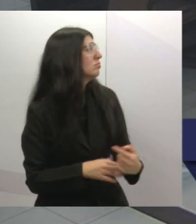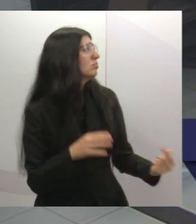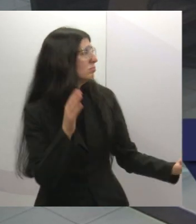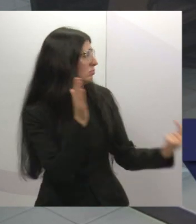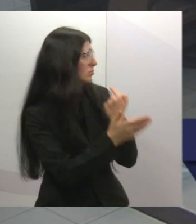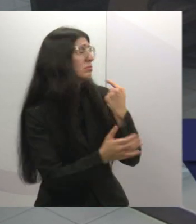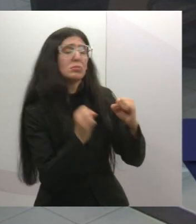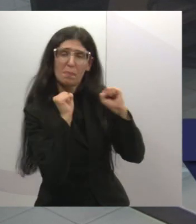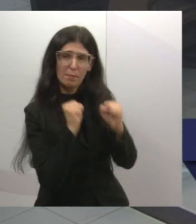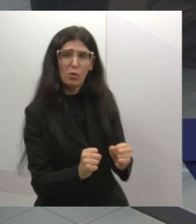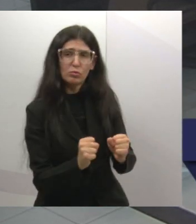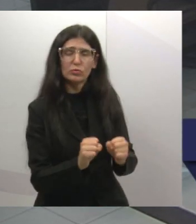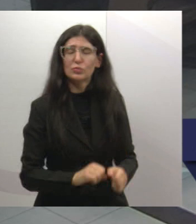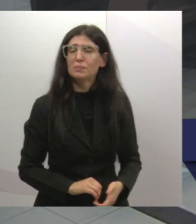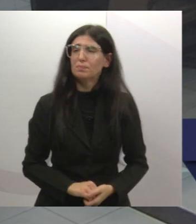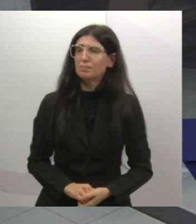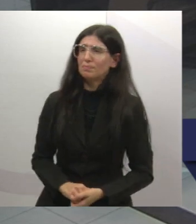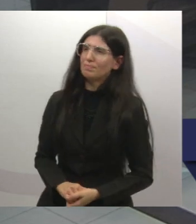perguntas.